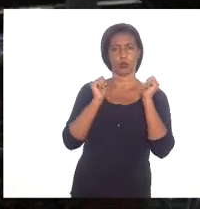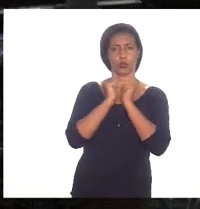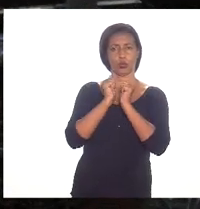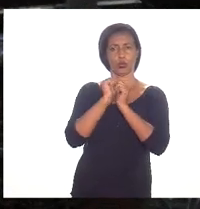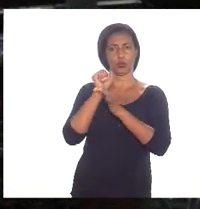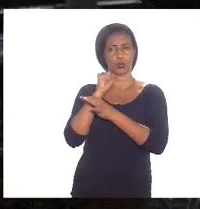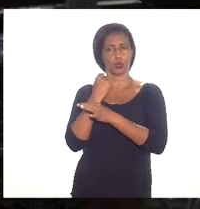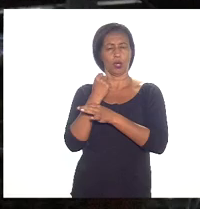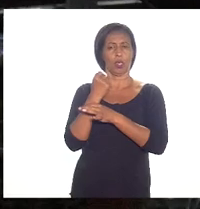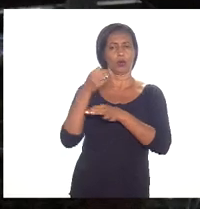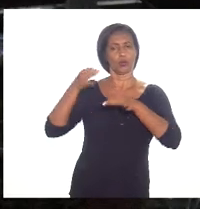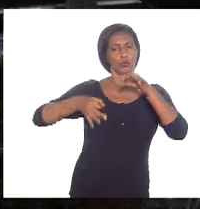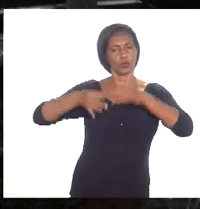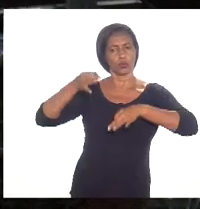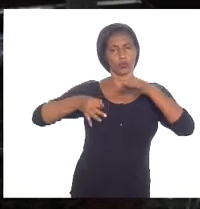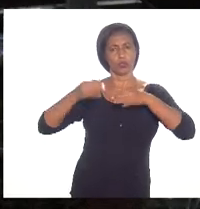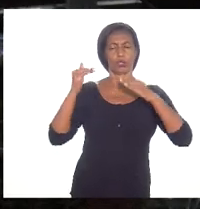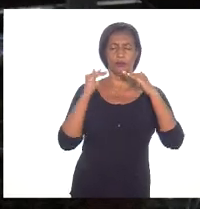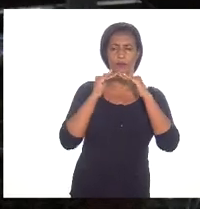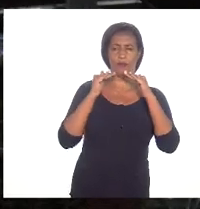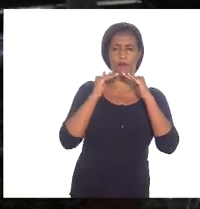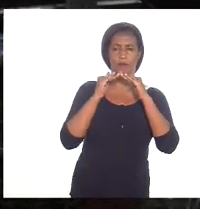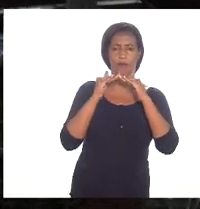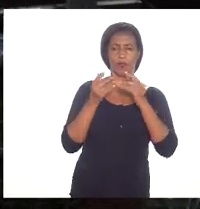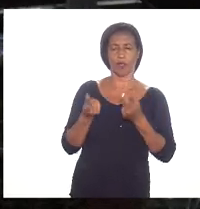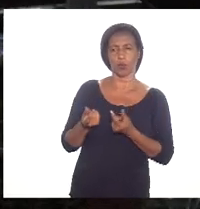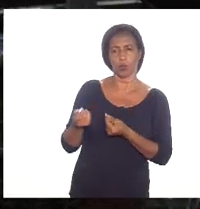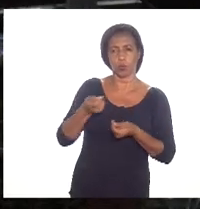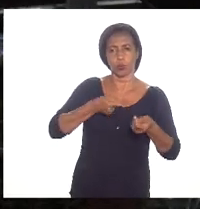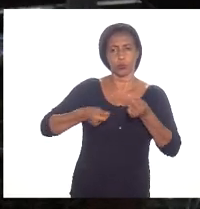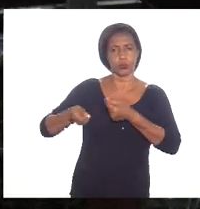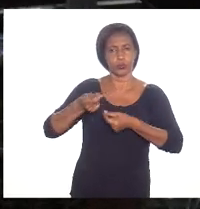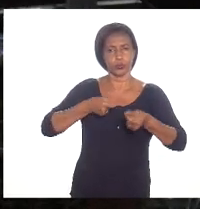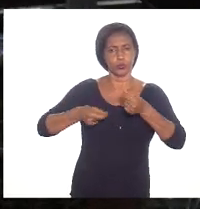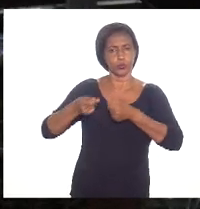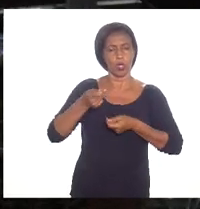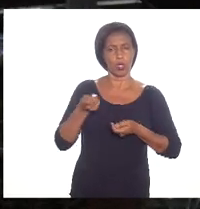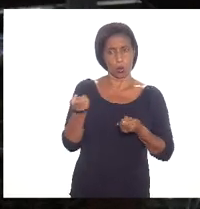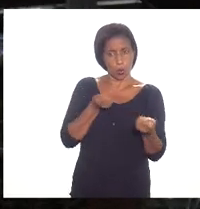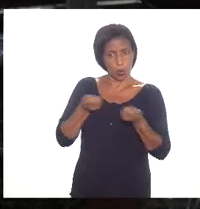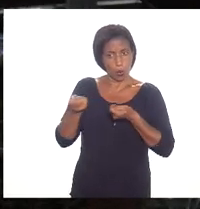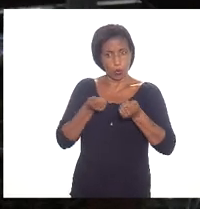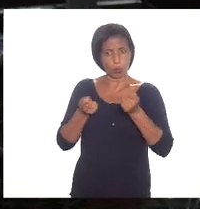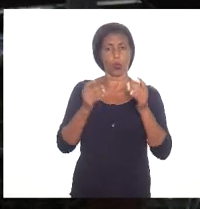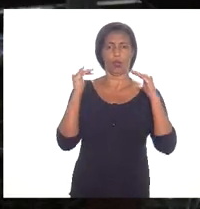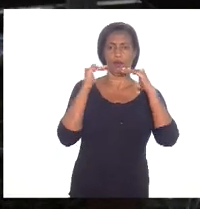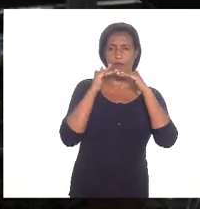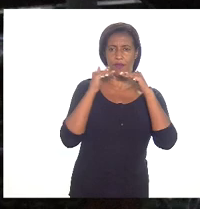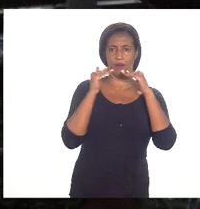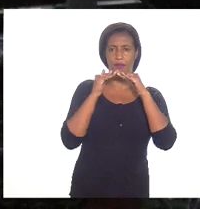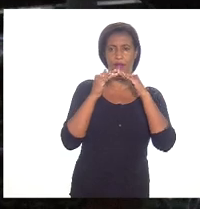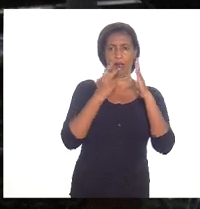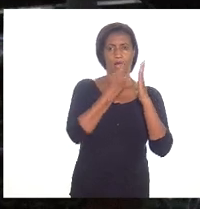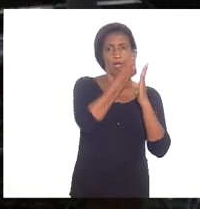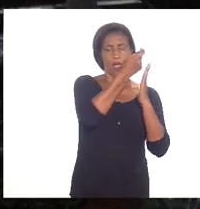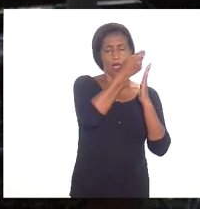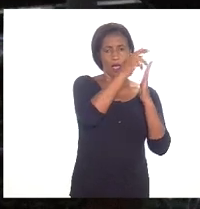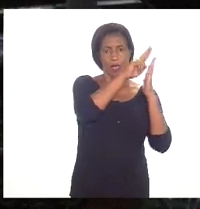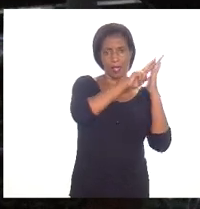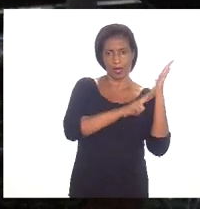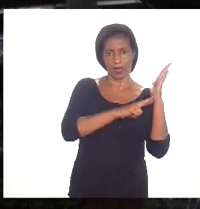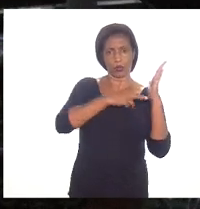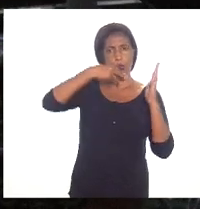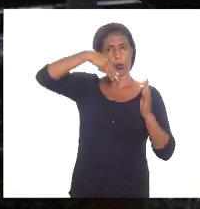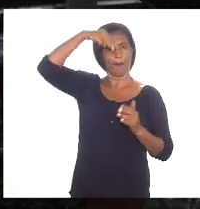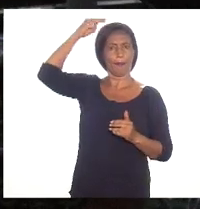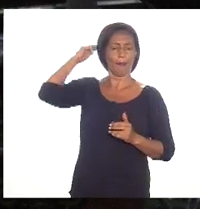De Economia, Indústria e Comércio, favorável. De Orçamento, Finanças, Fiscalização Financeira e Controle, Favorável. Relatores, deputado Márcio Pacheco,